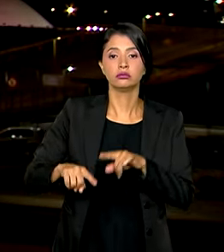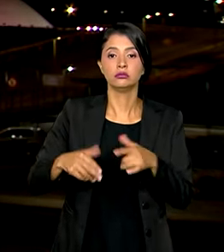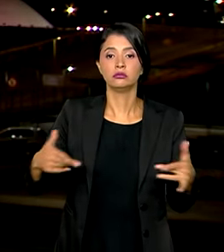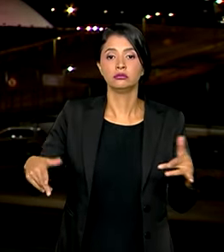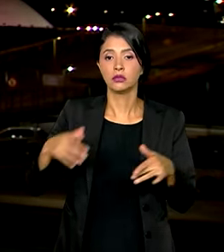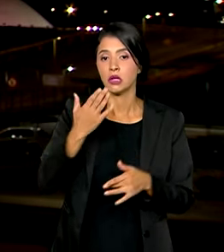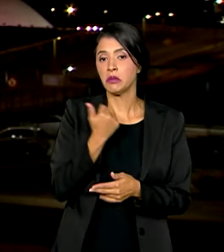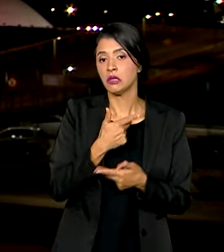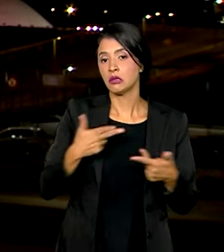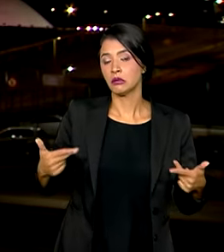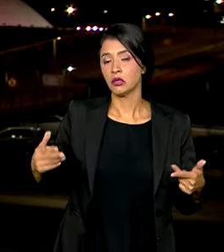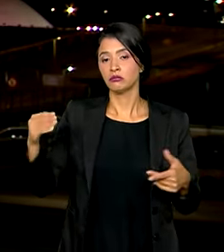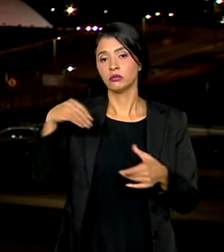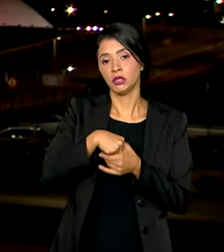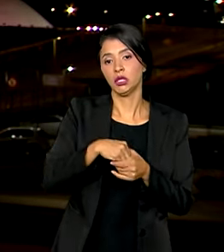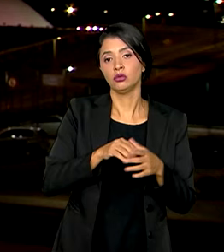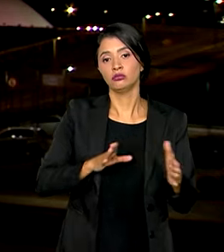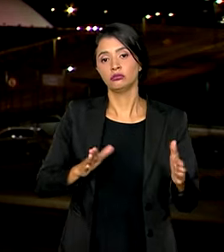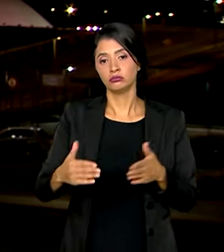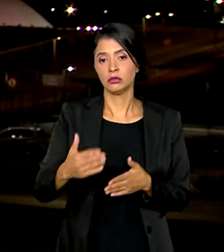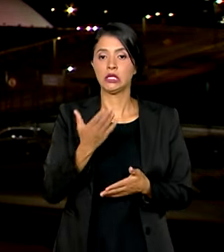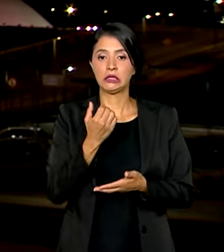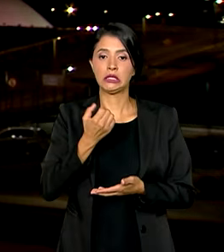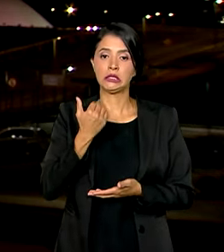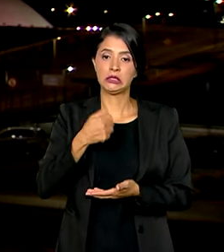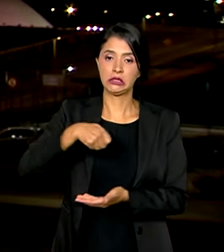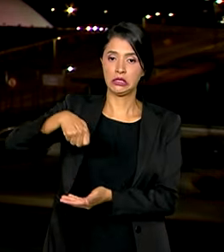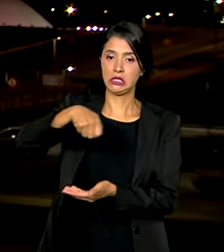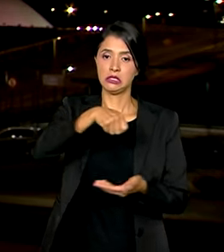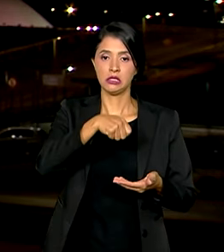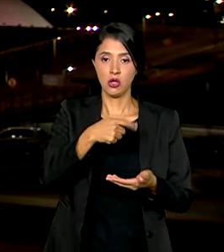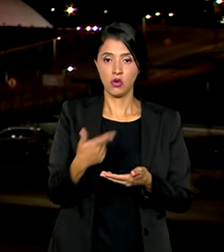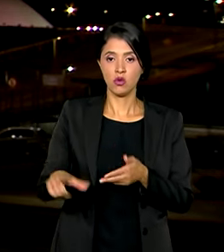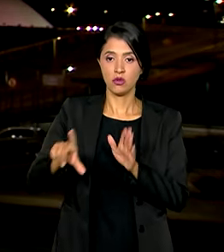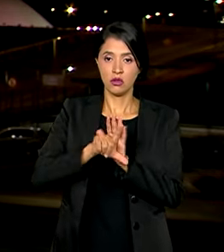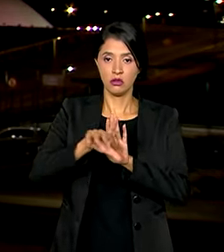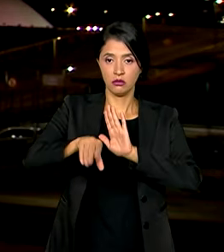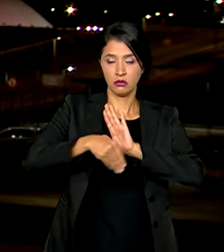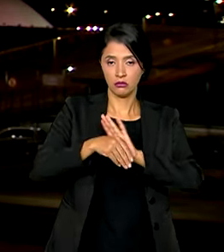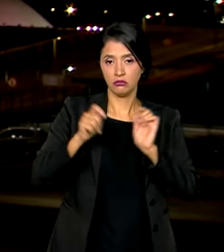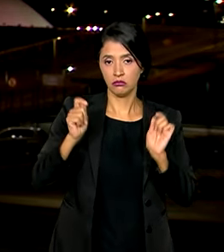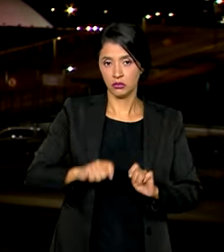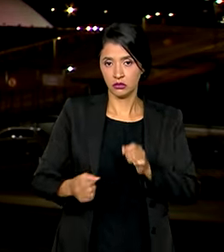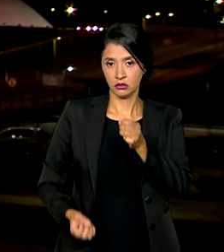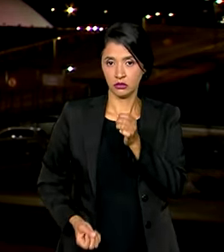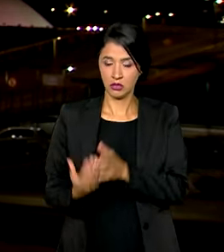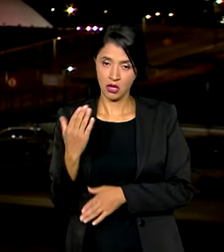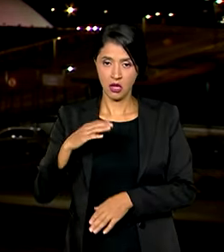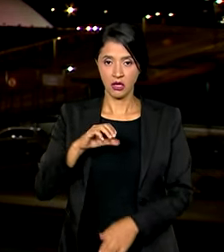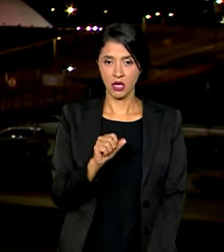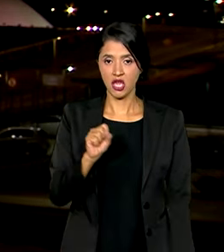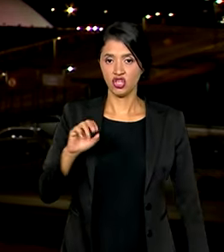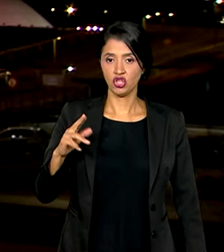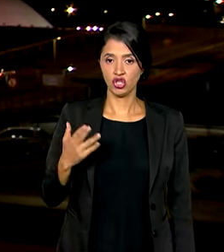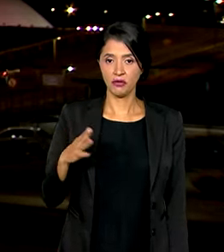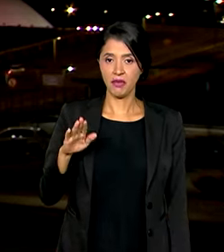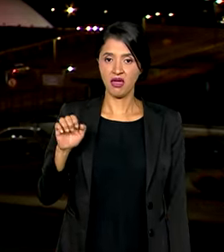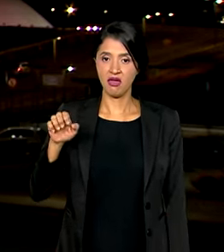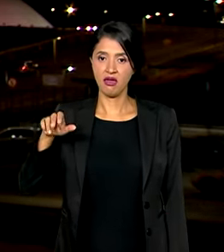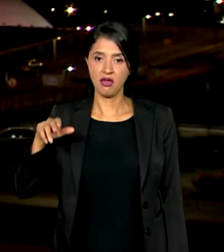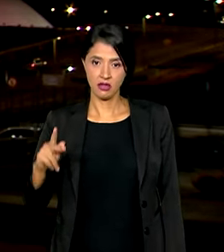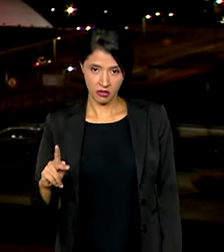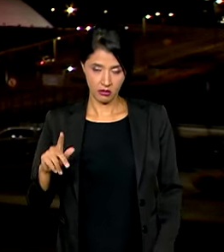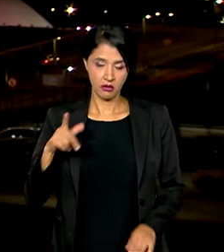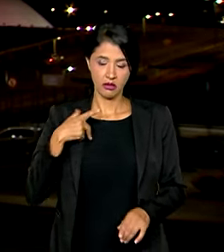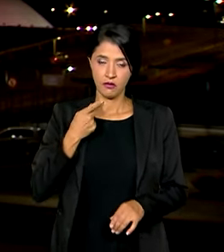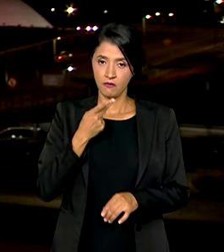alimentação humana que farão parte da cesta básica. Uma lei complementar também poderá criar o chamado cashback. O mecanismo prevê